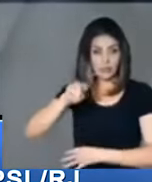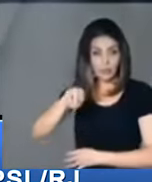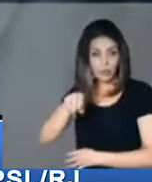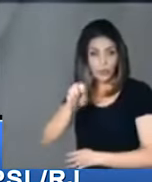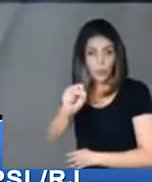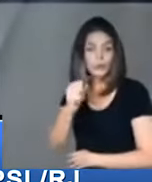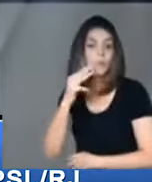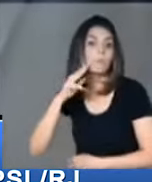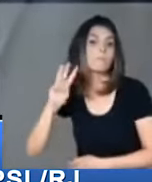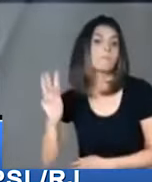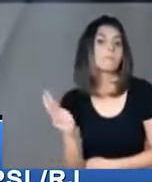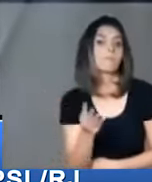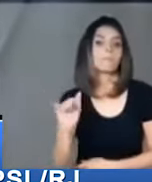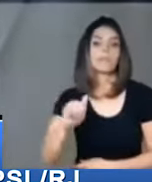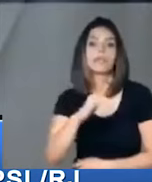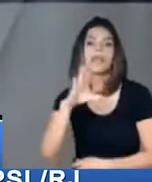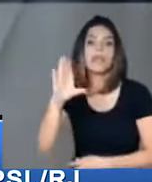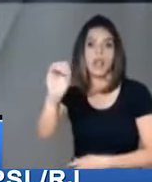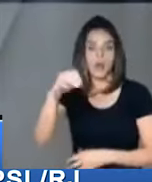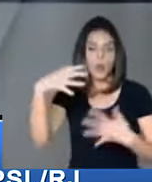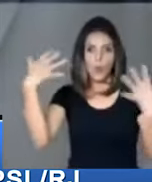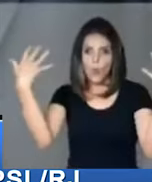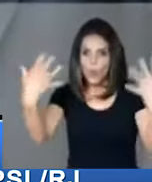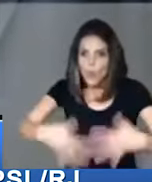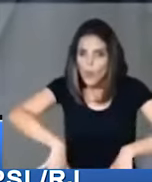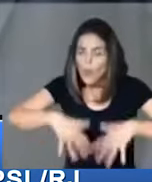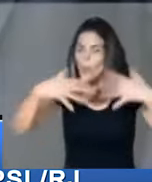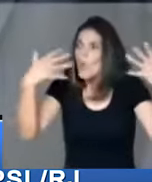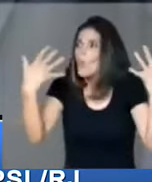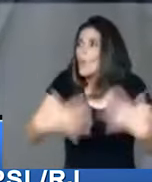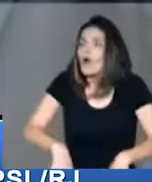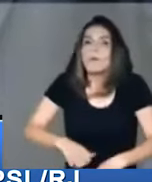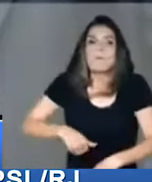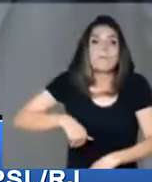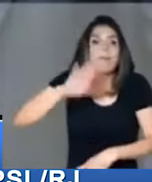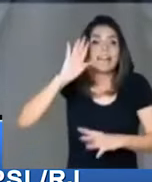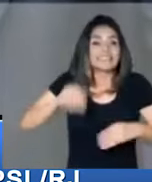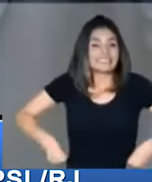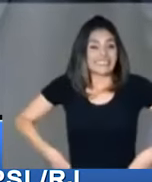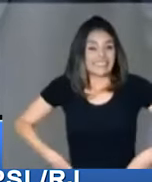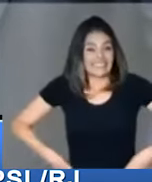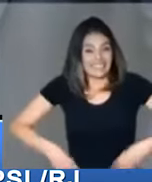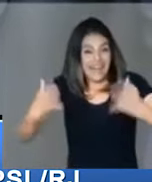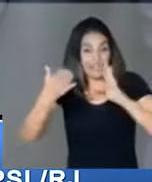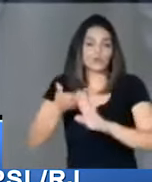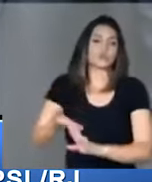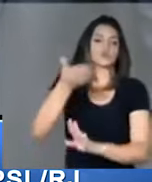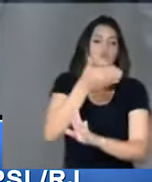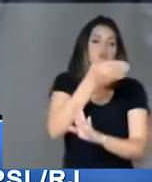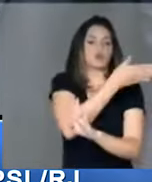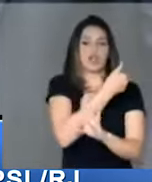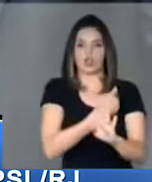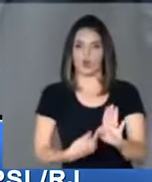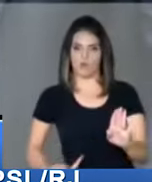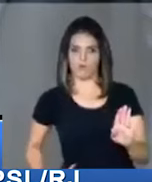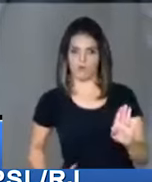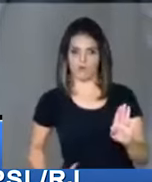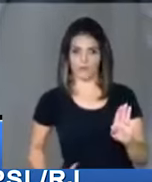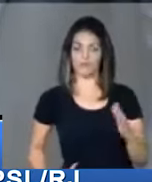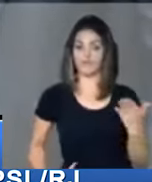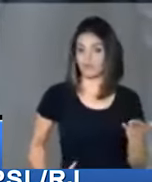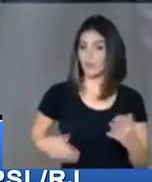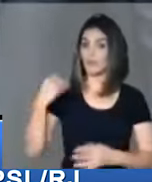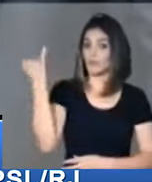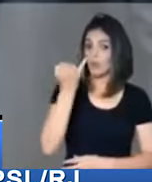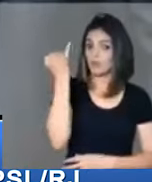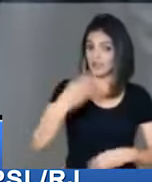milhões e são os maiores, muito maiores do que a dos últimos governos. Também é importante dizer